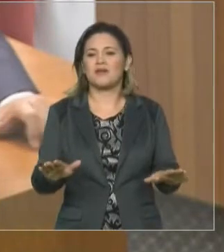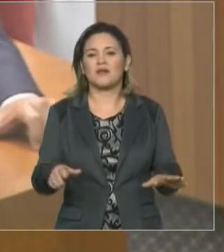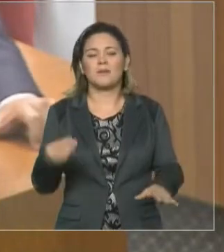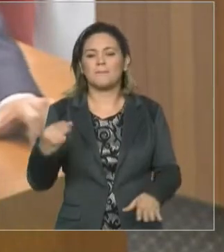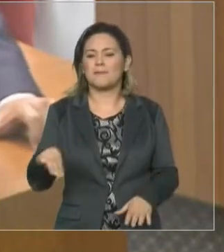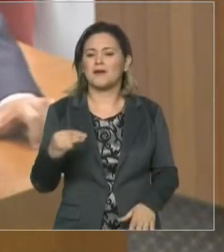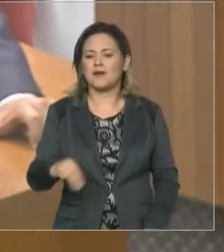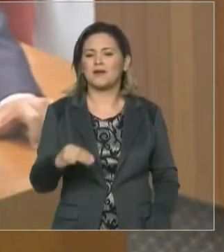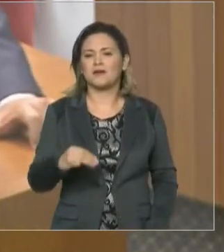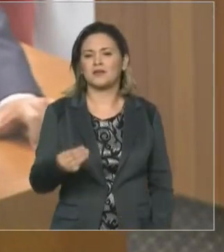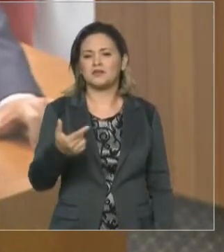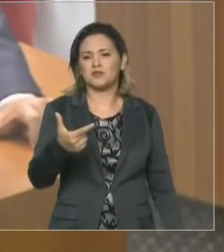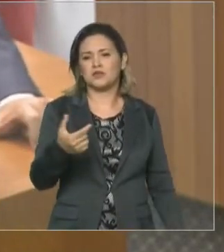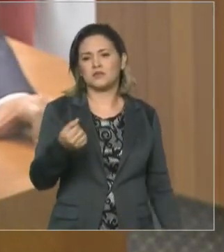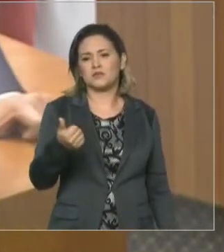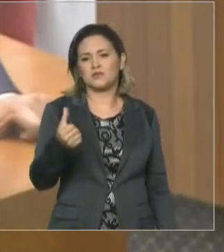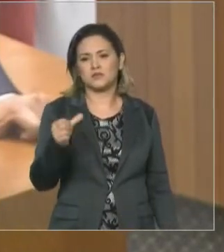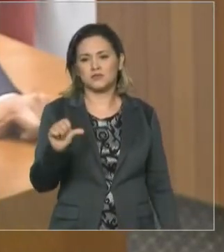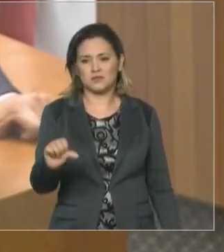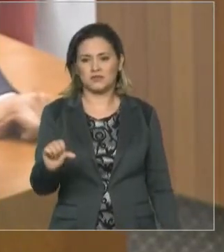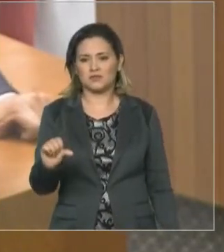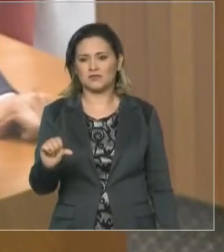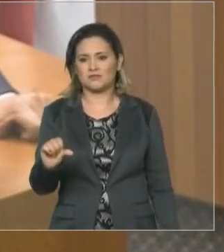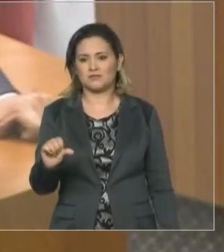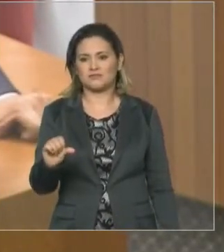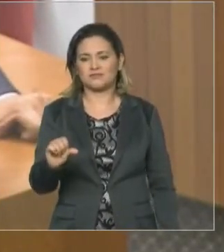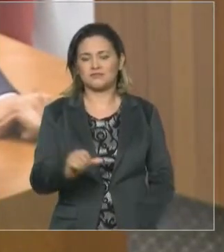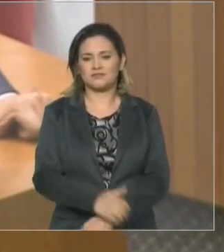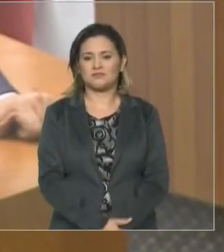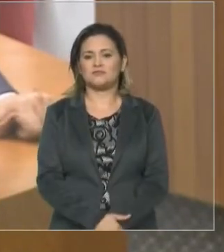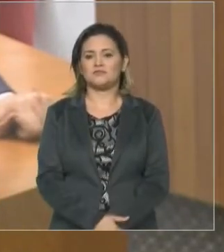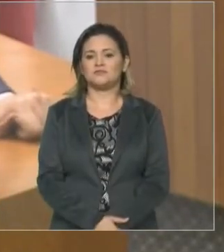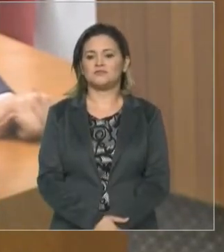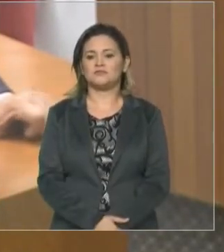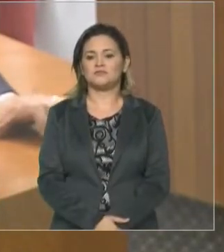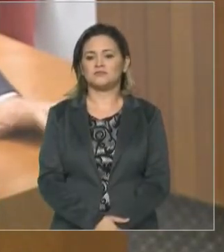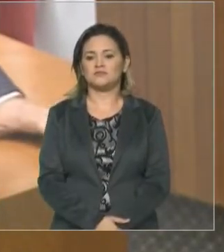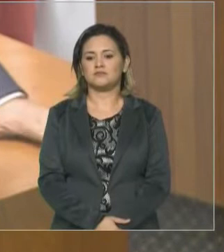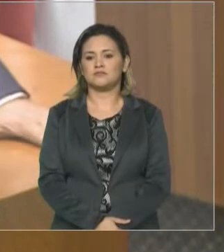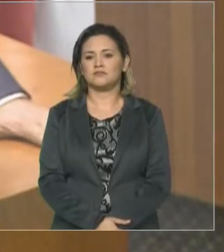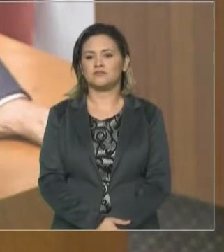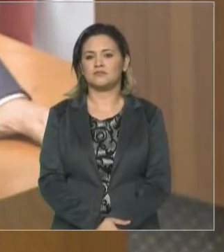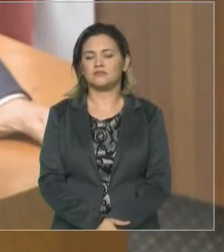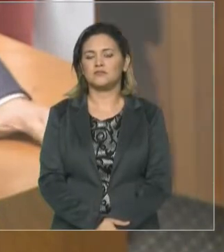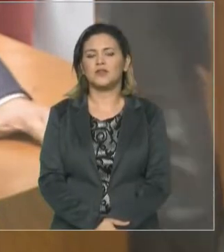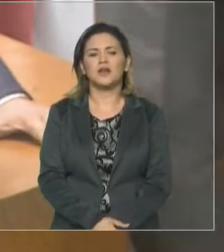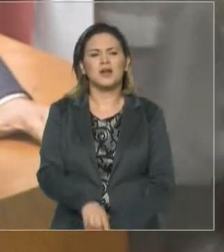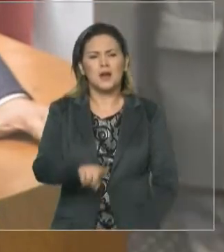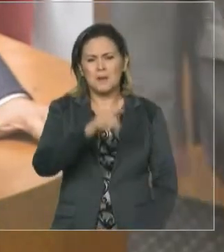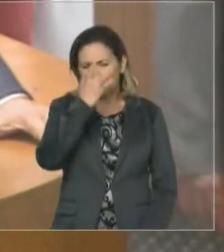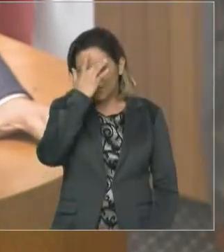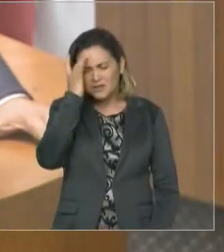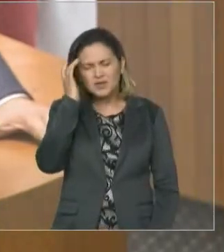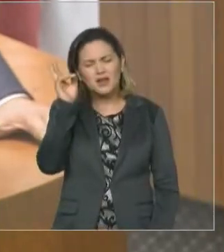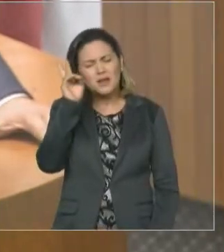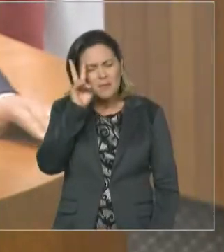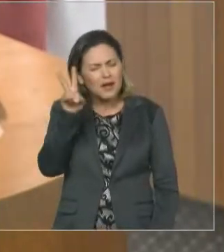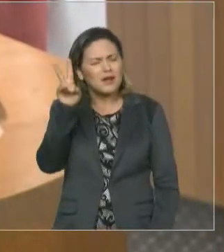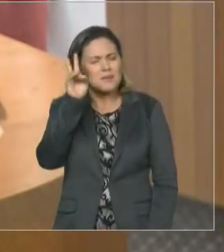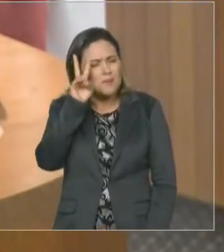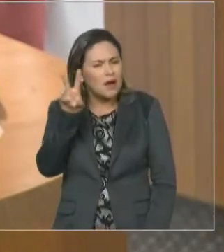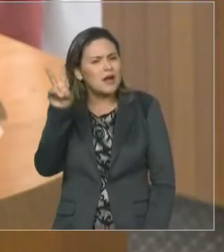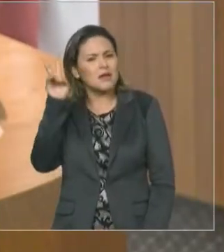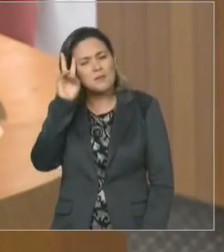Daquelas jogadas que serão relembradas por muito e muito tempo, de